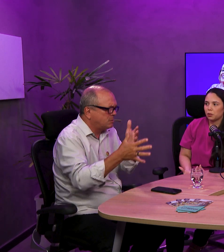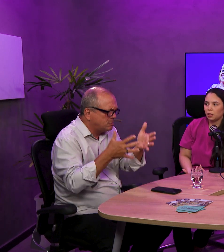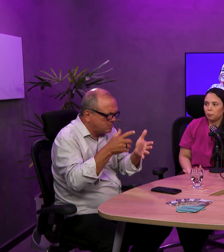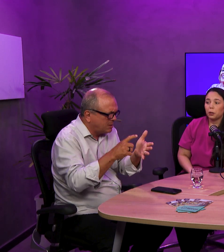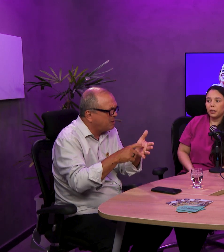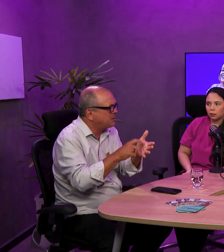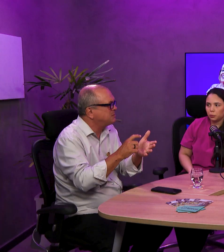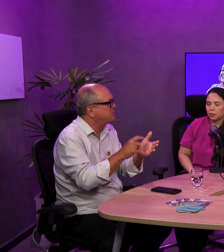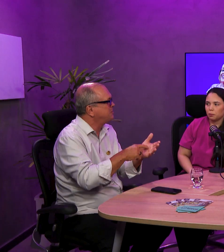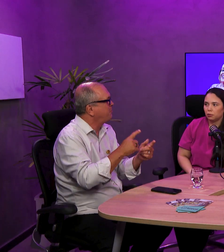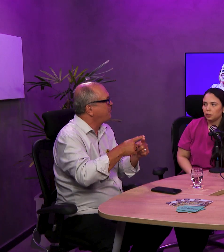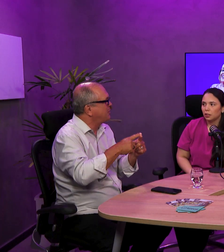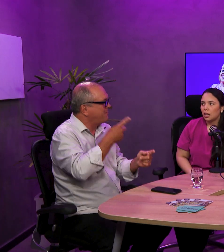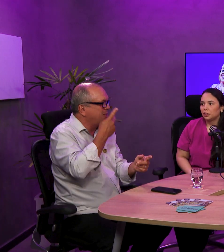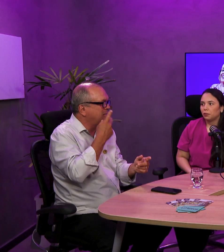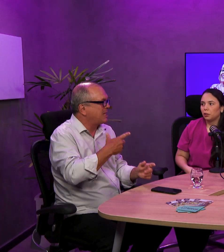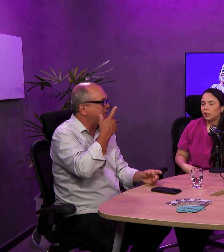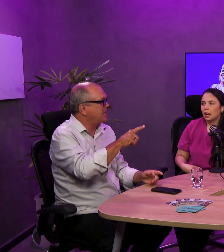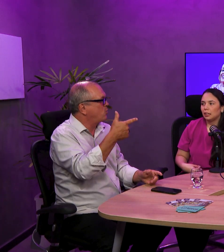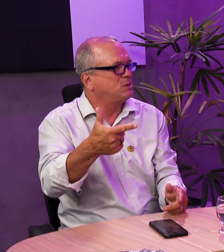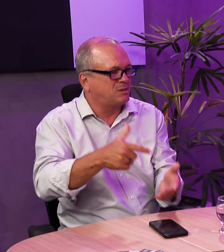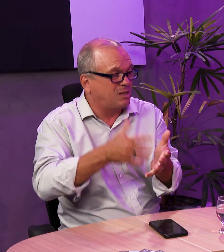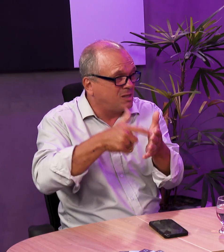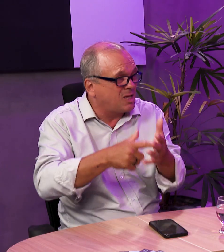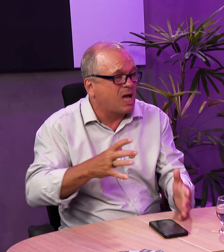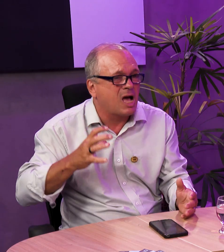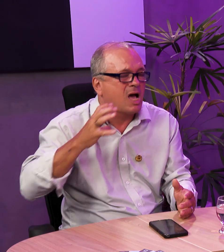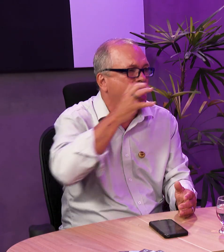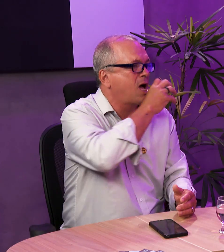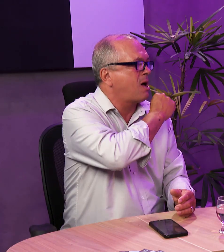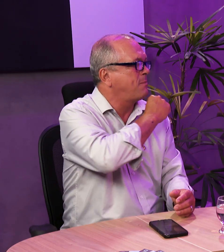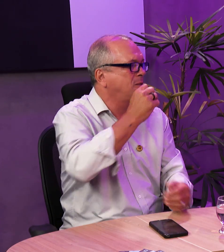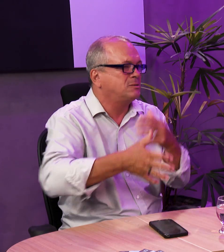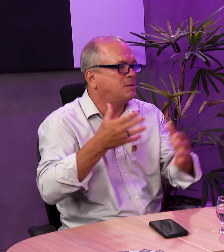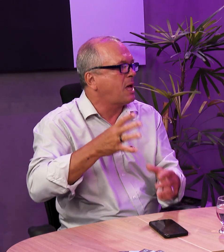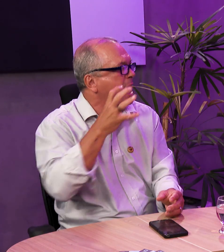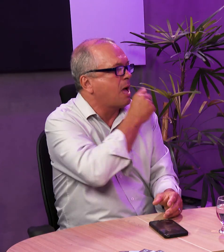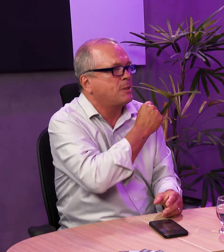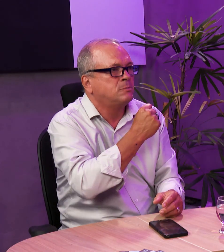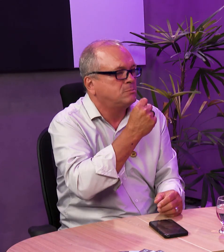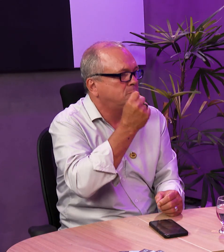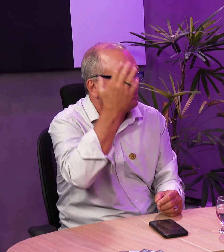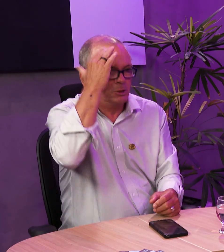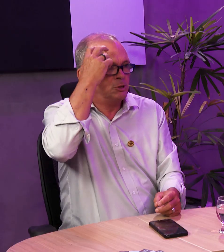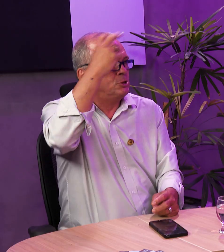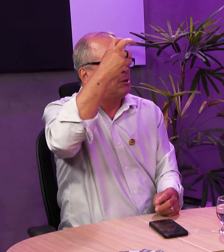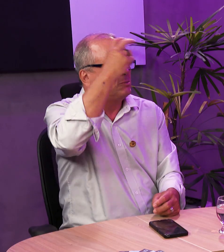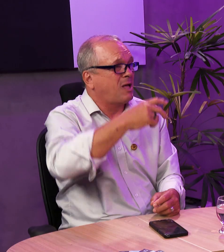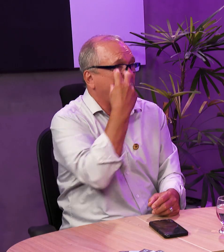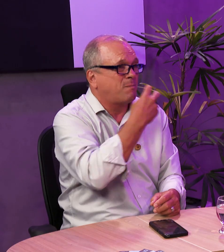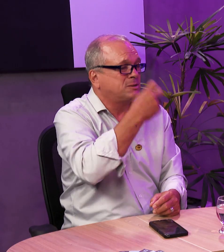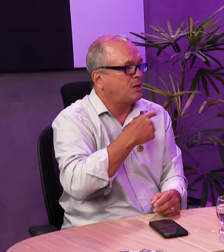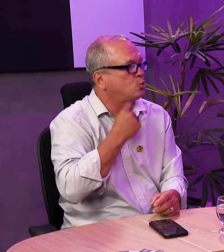se fosse proibido mesmo. Achavam que a Libras, se a criança surda